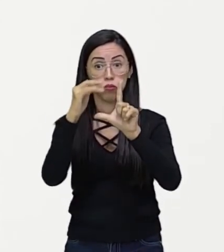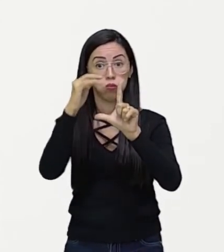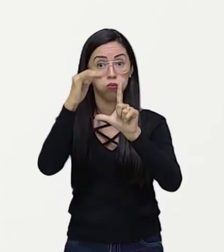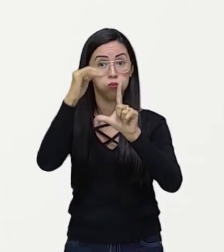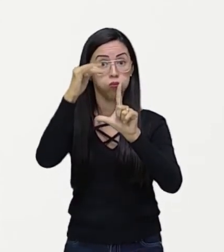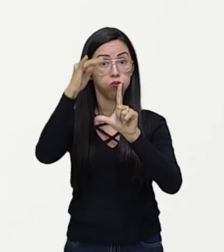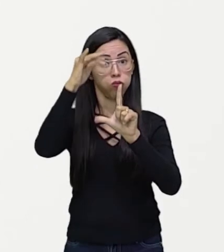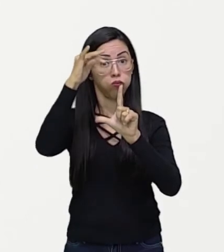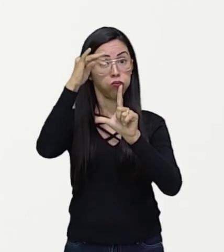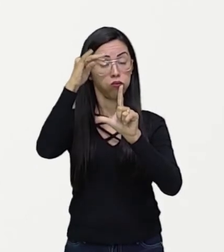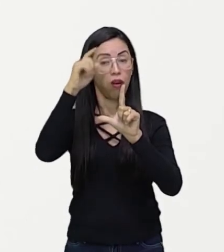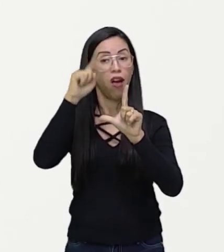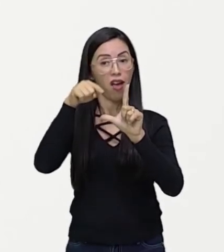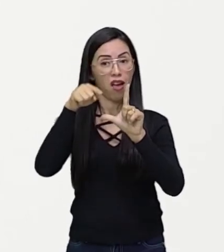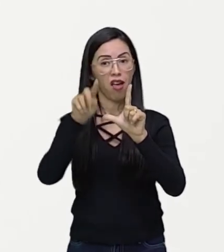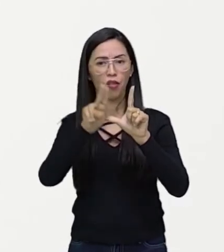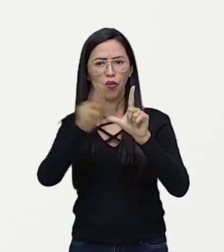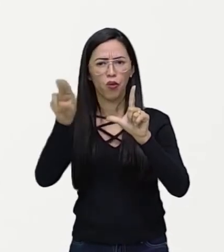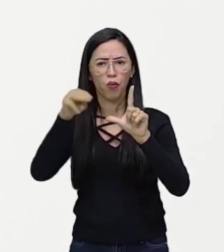Múltiplos, maior.